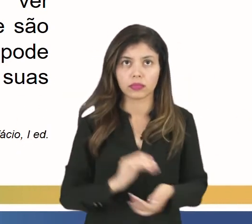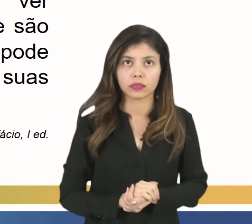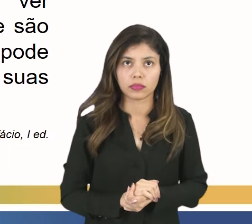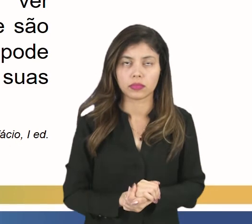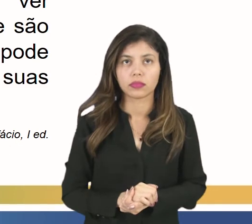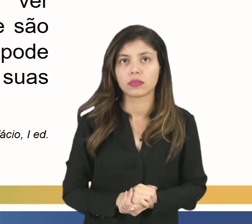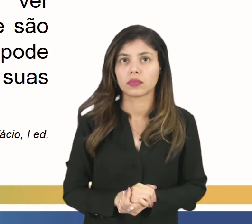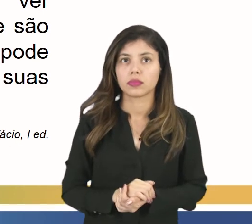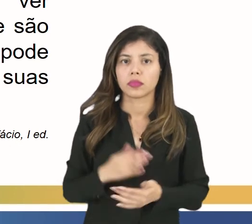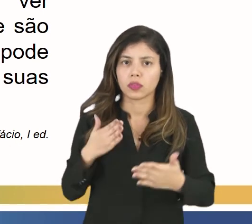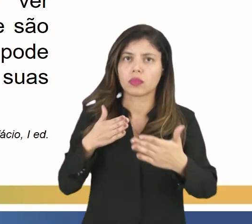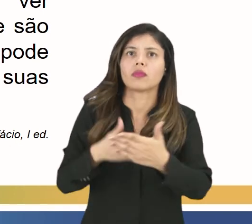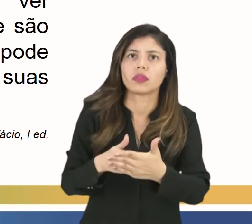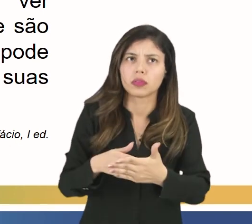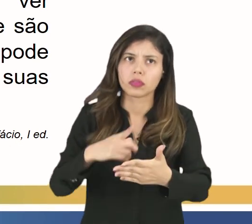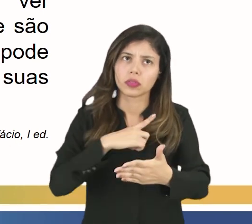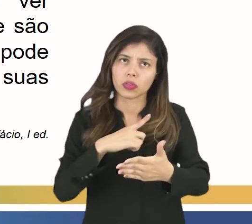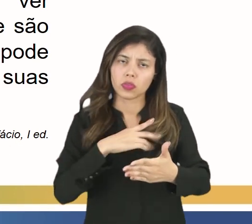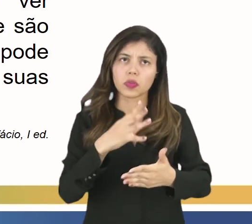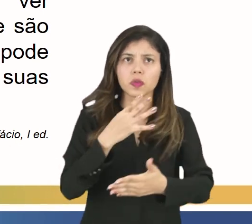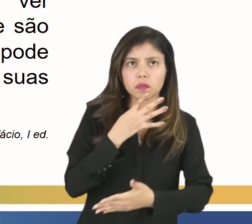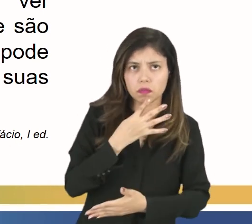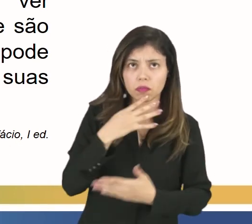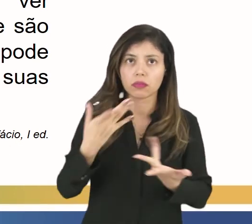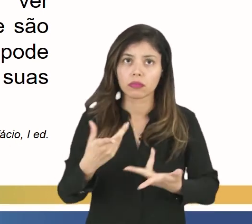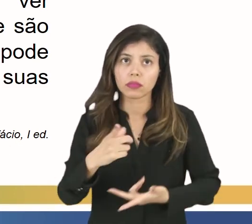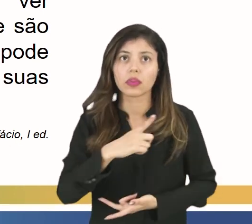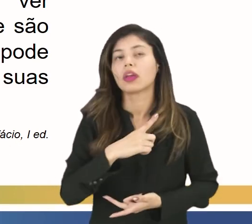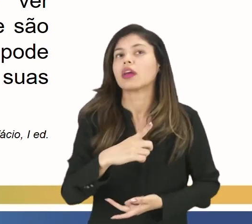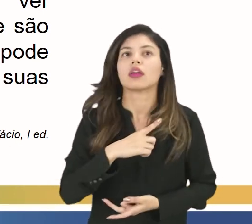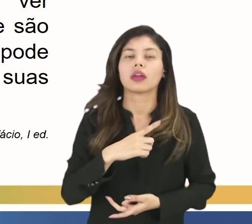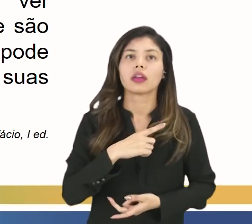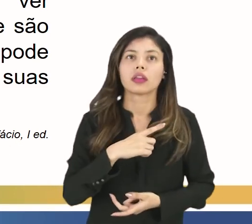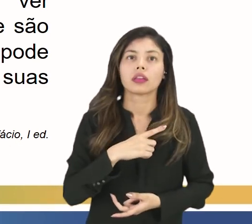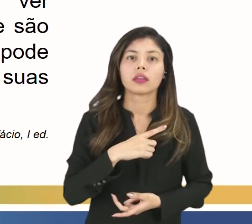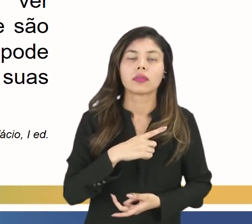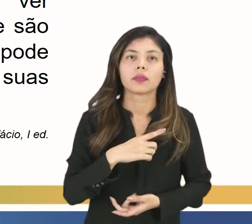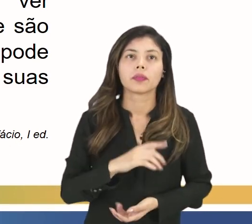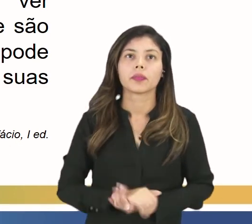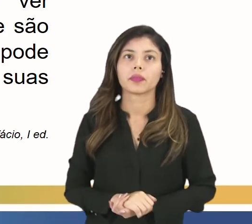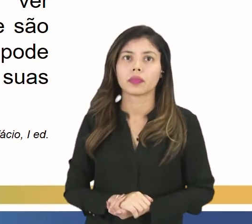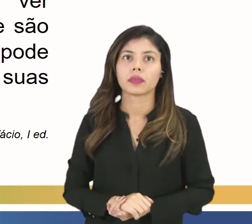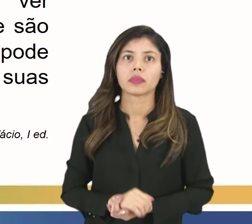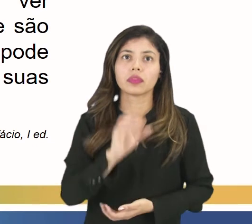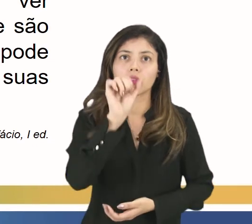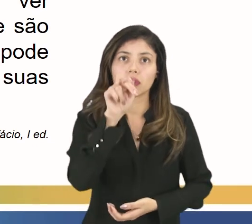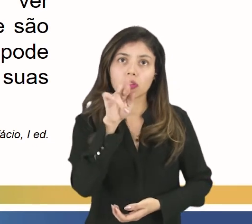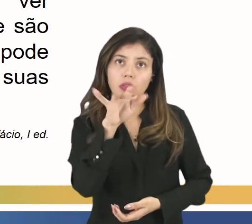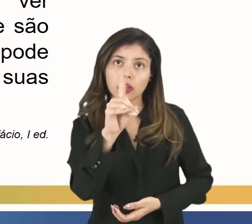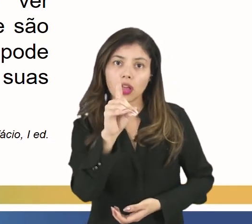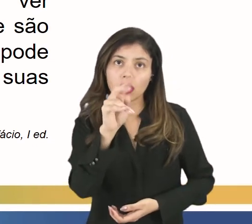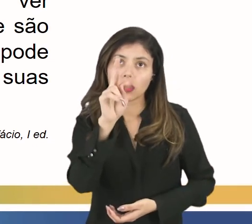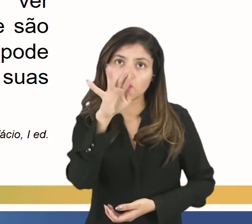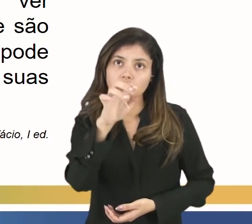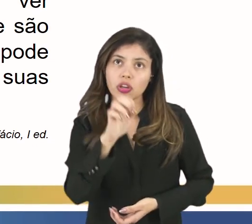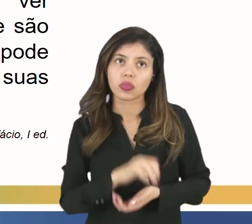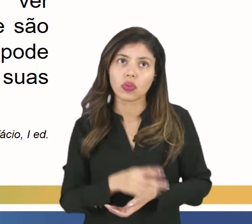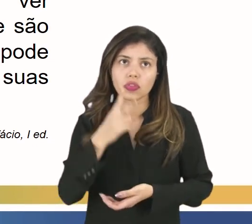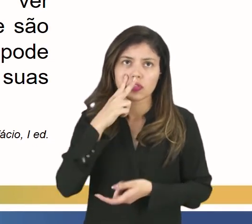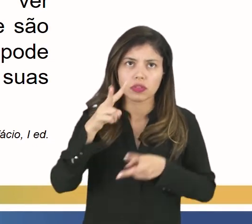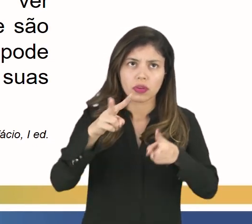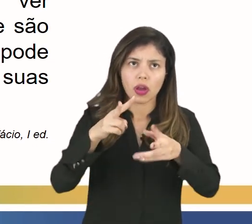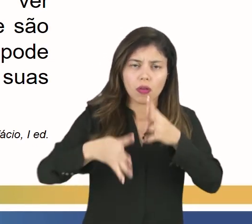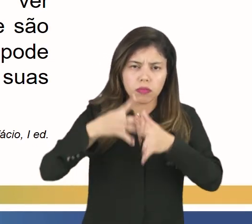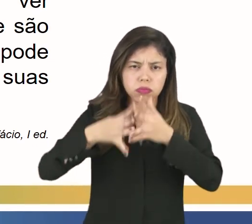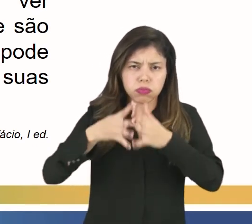num determinado momento de seus conhecimentos, possui o singular destino de se ver